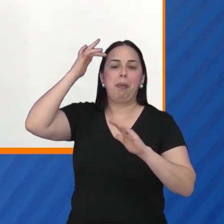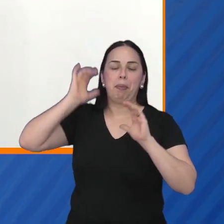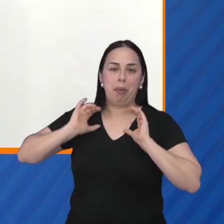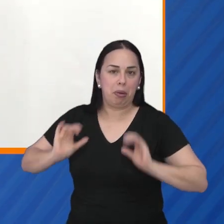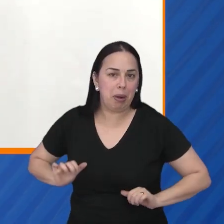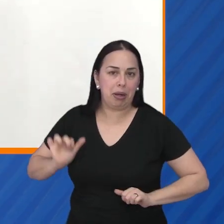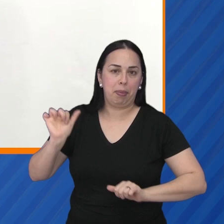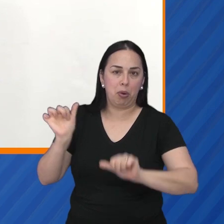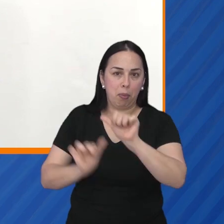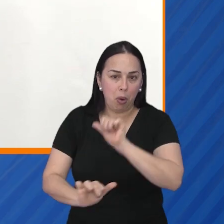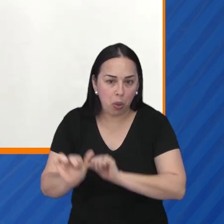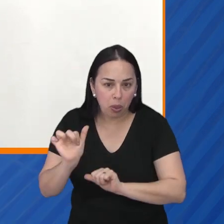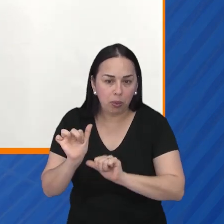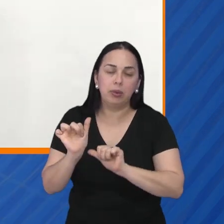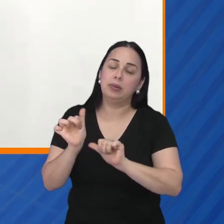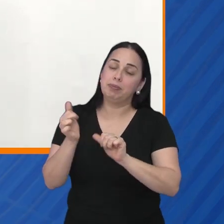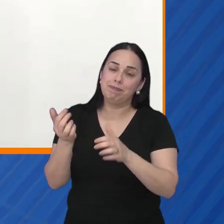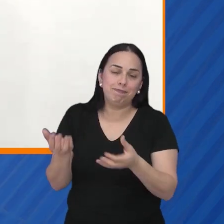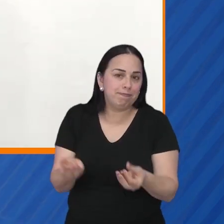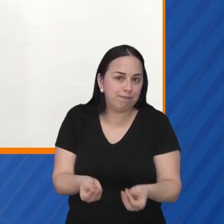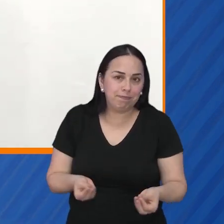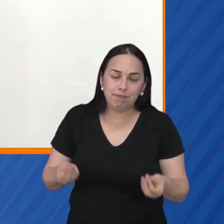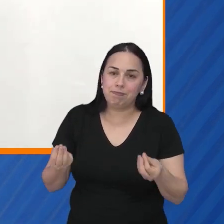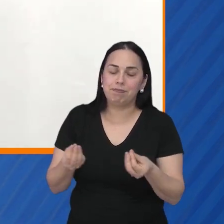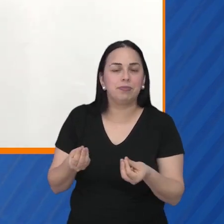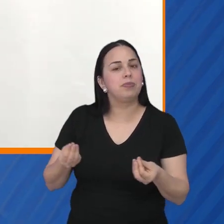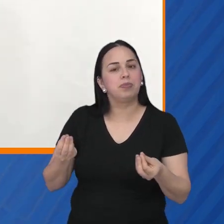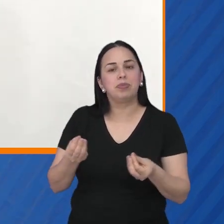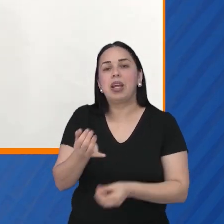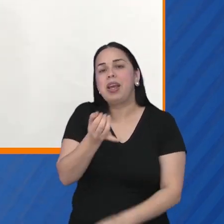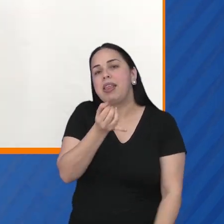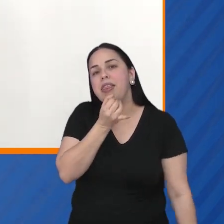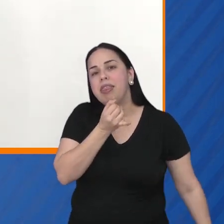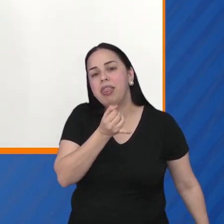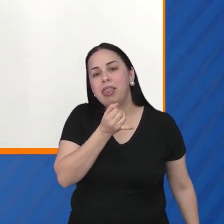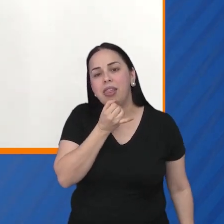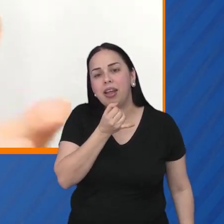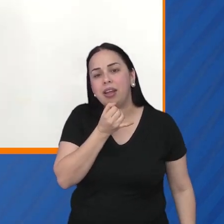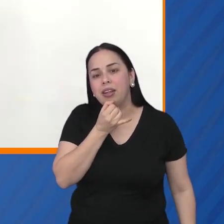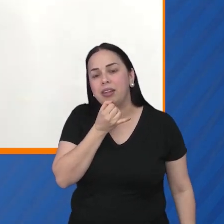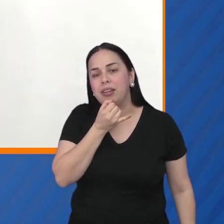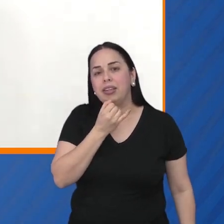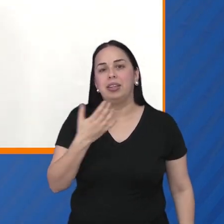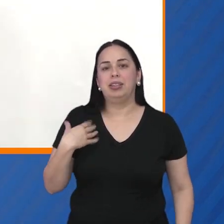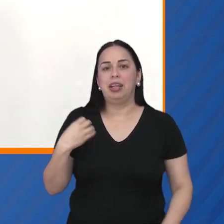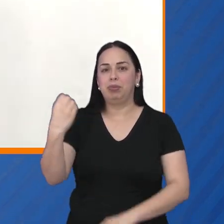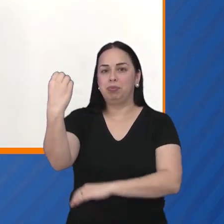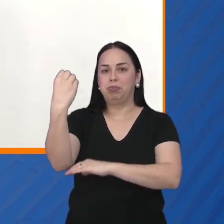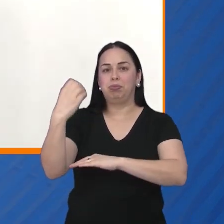mudanças comportamentais, né? As pessoas interagem de maneira diferente. Então,